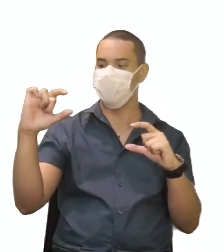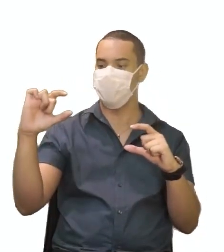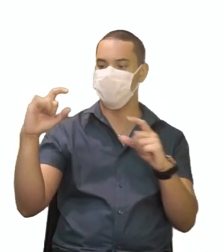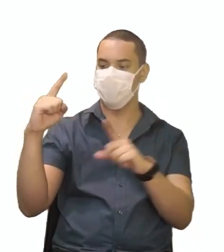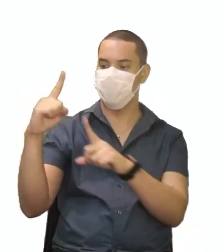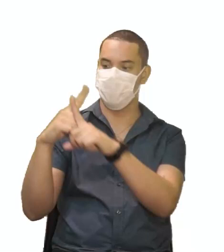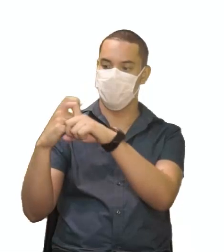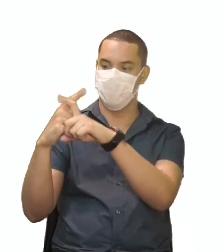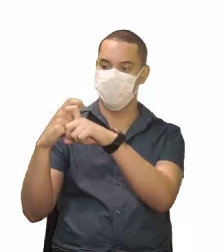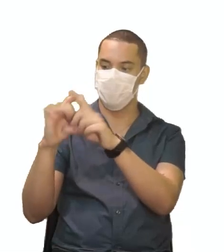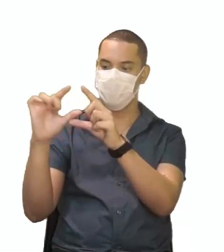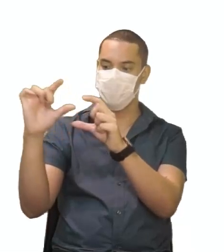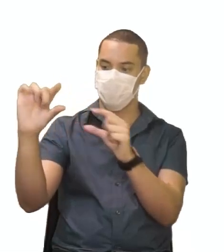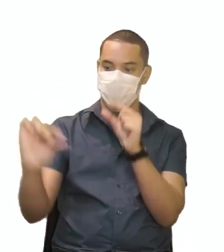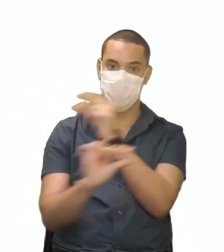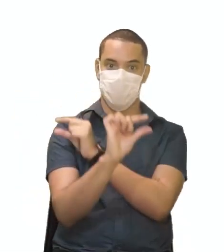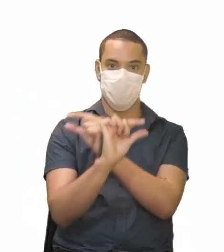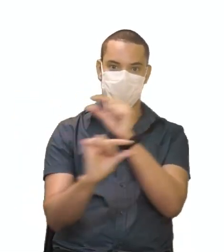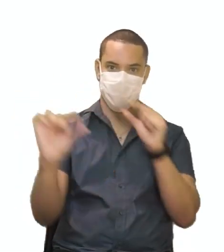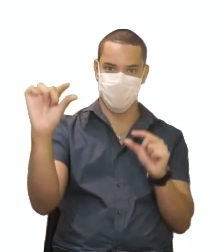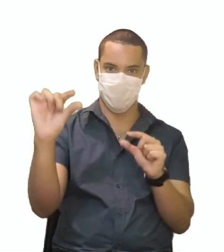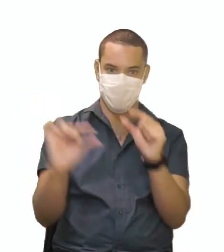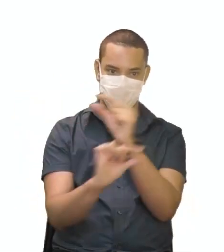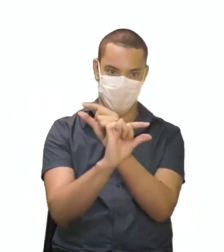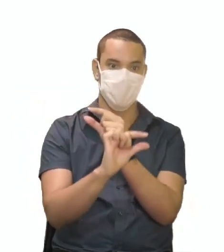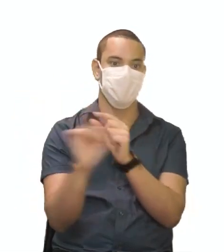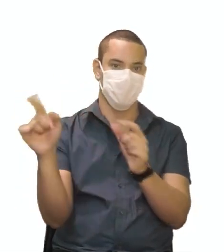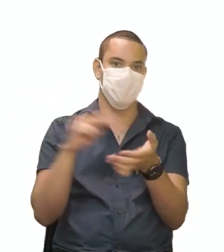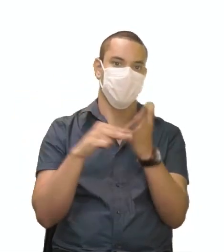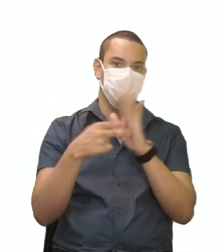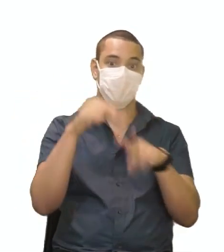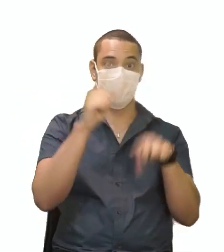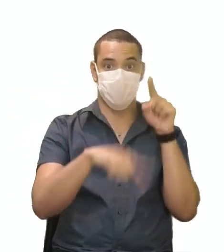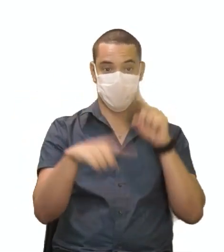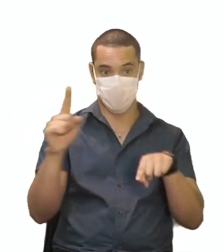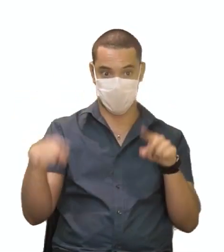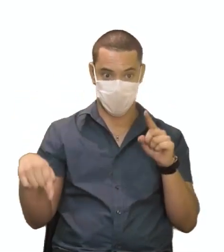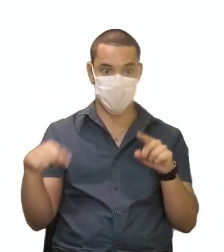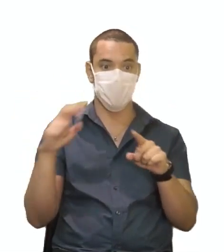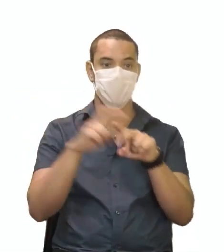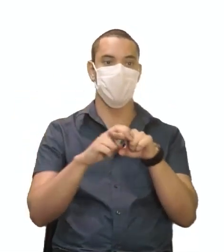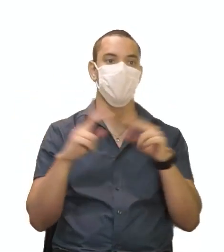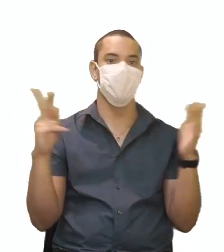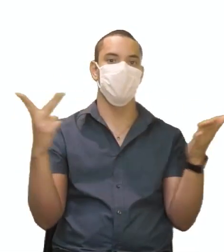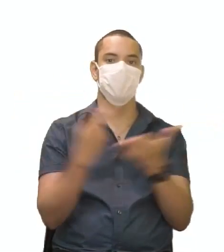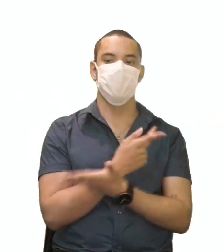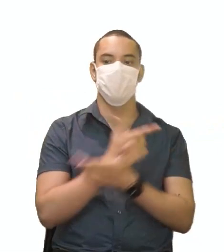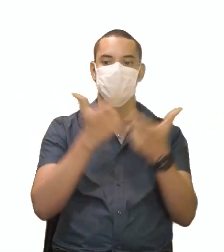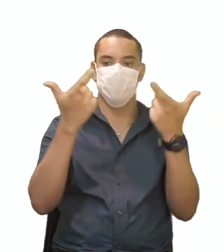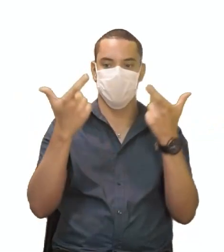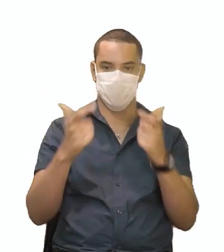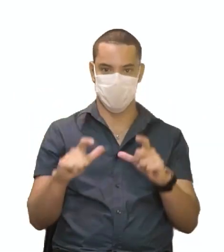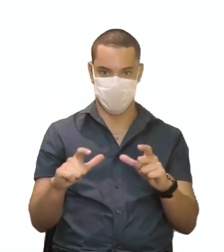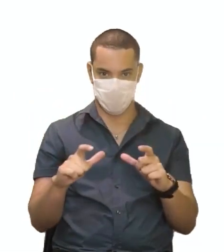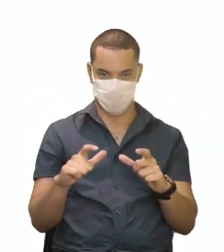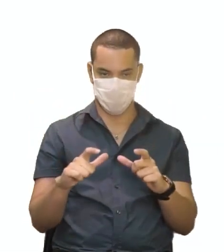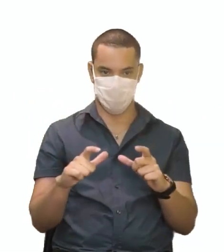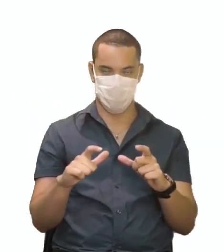cromossomo não homólogo e aí você ter essa variabilidade genética. Isso ocorre lá na